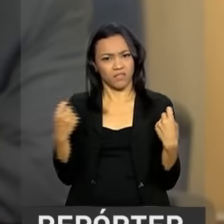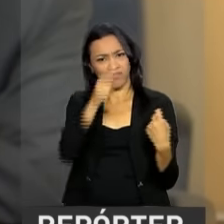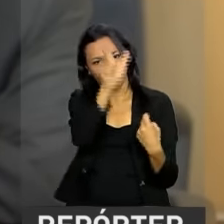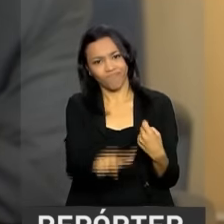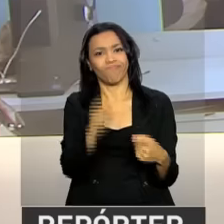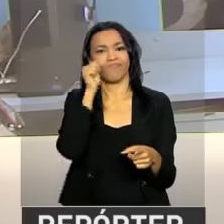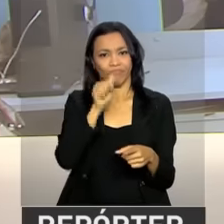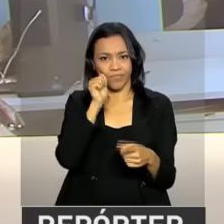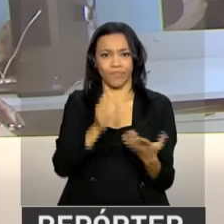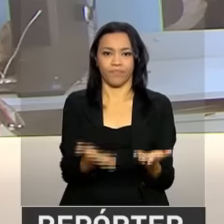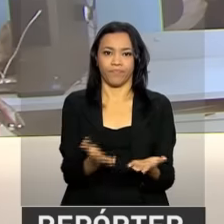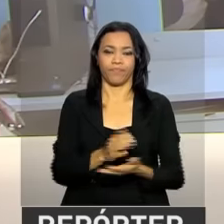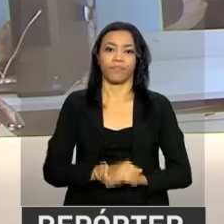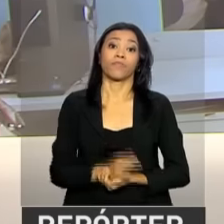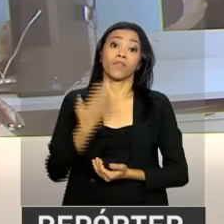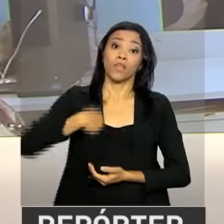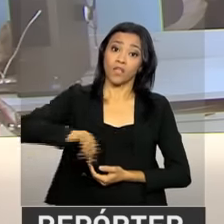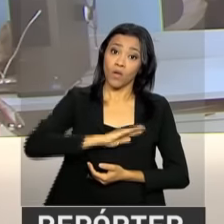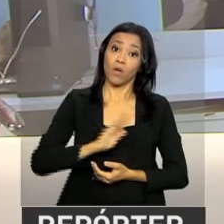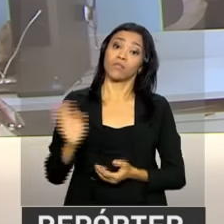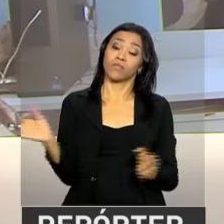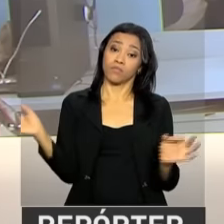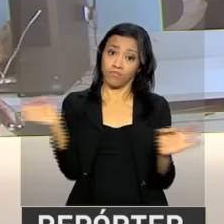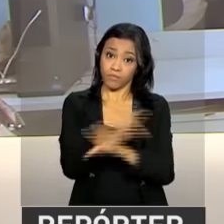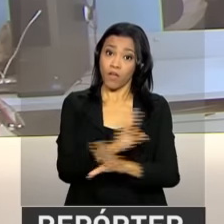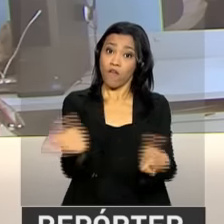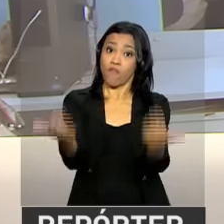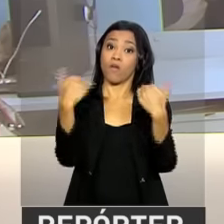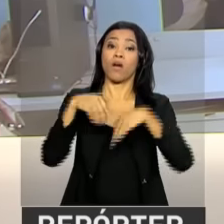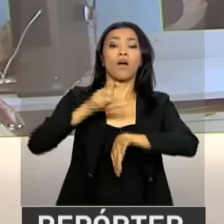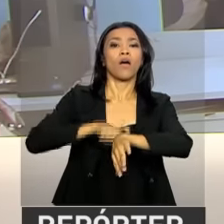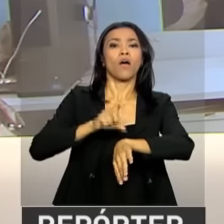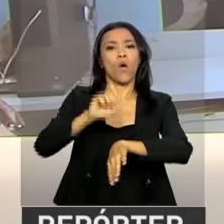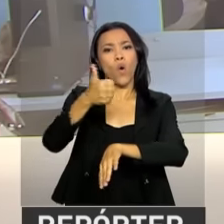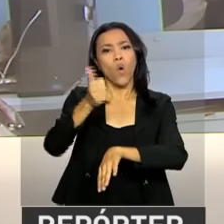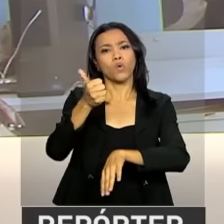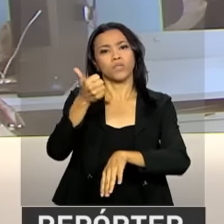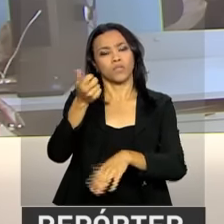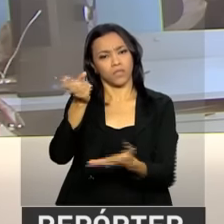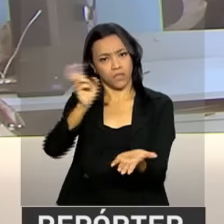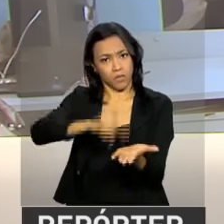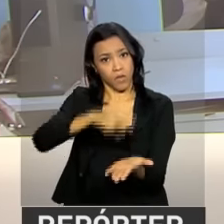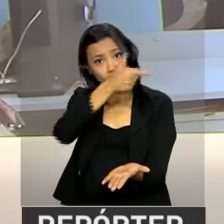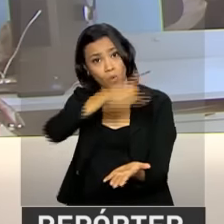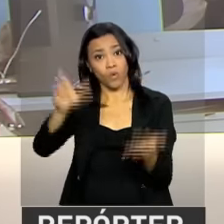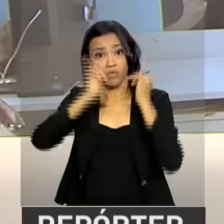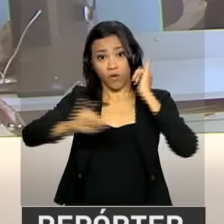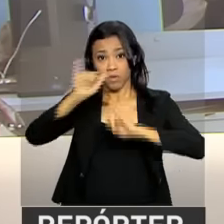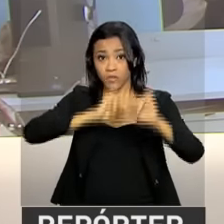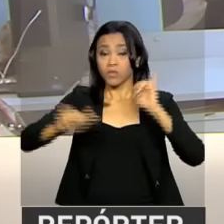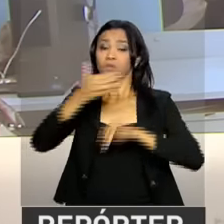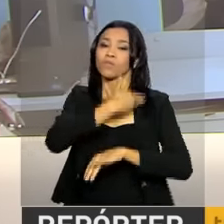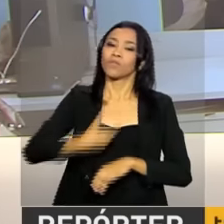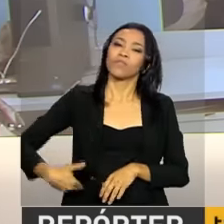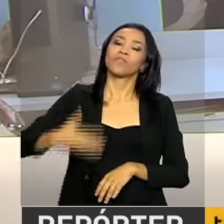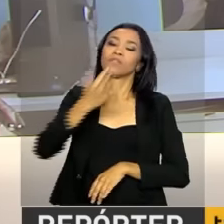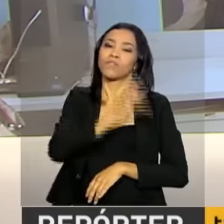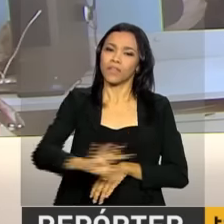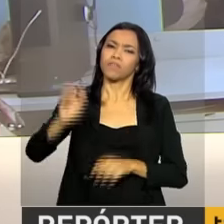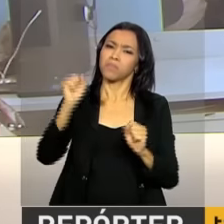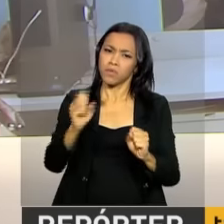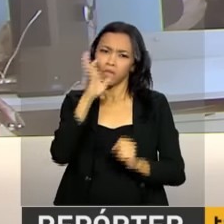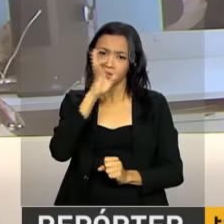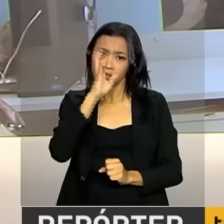de gênero e nós ficamos por aqui Voltamos às 11 da manhã com outras informações do governo federal acompanhe também as